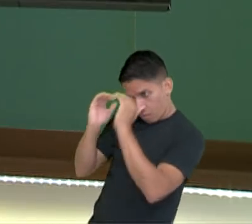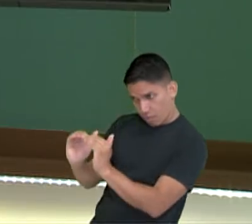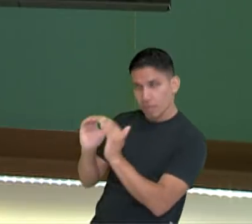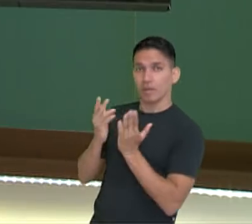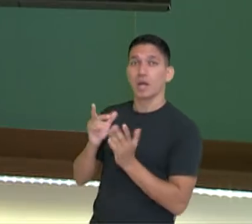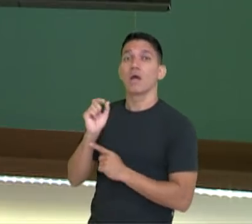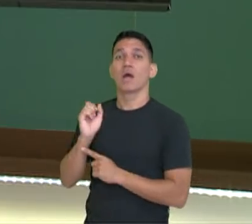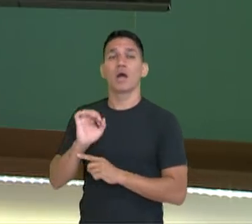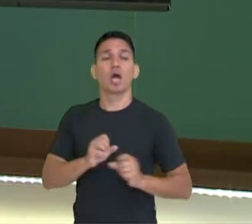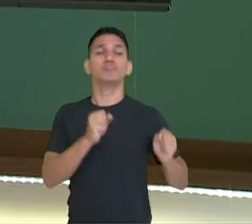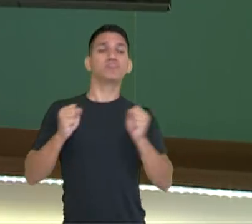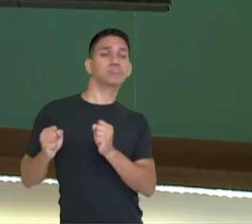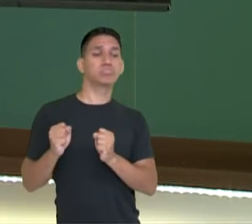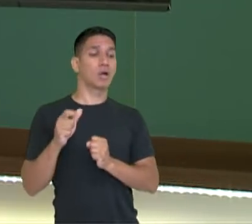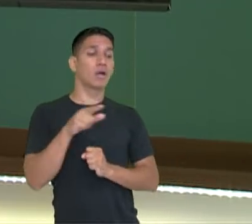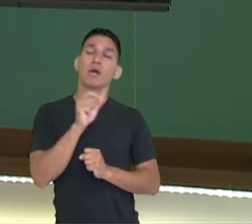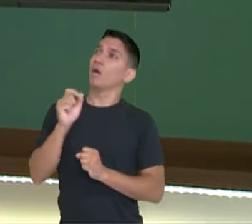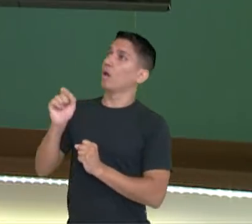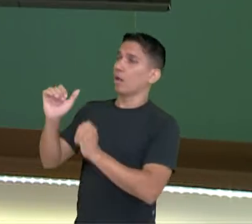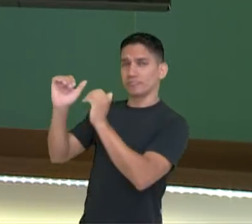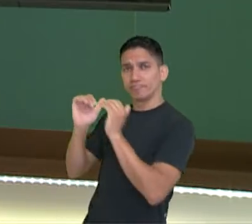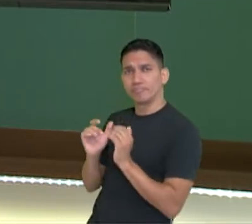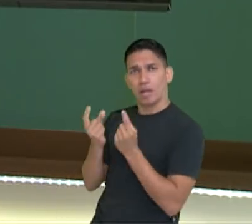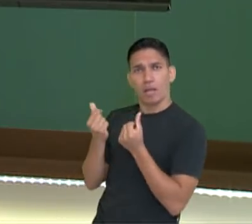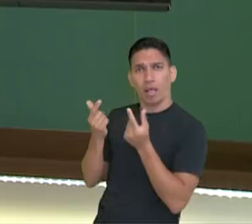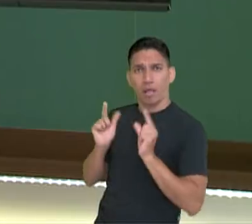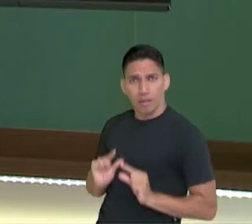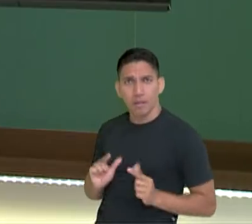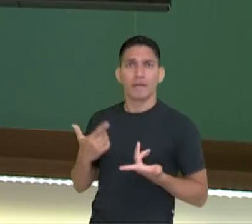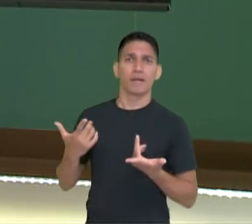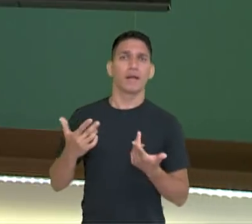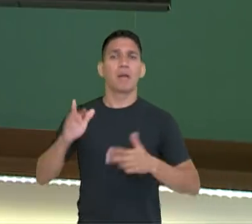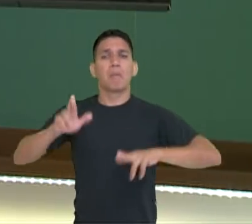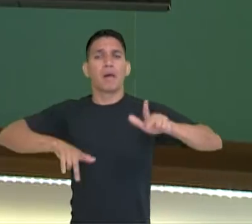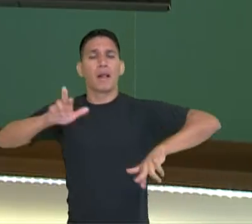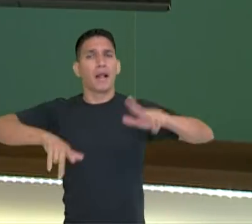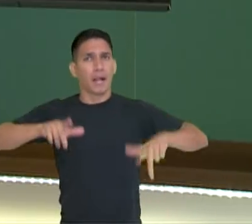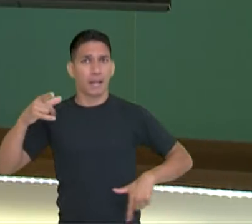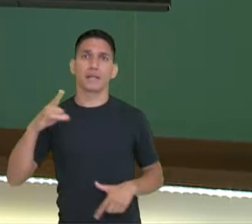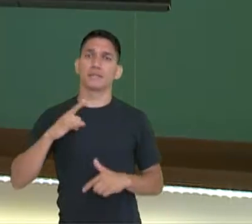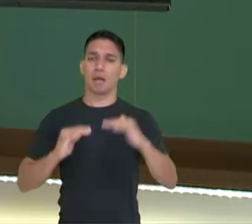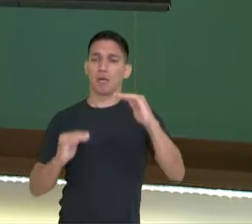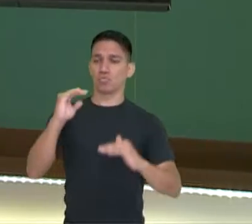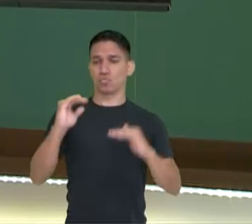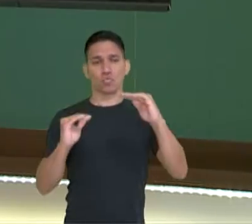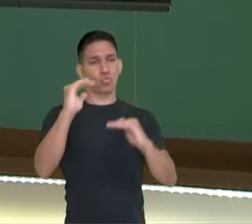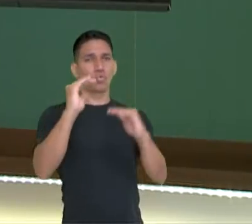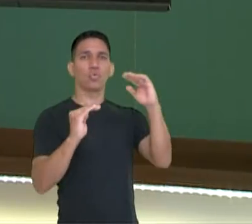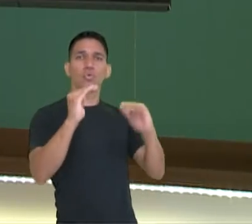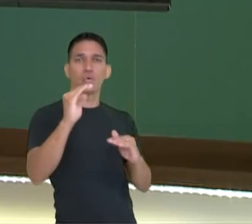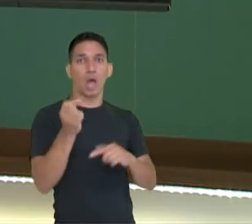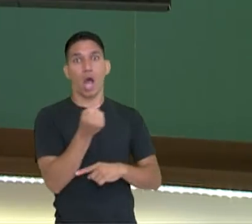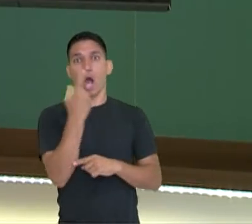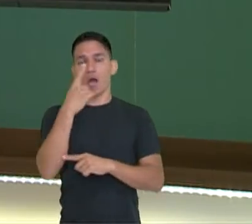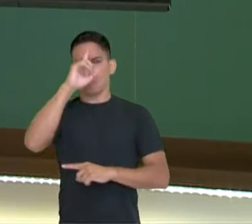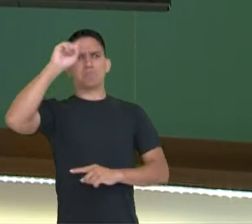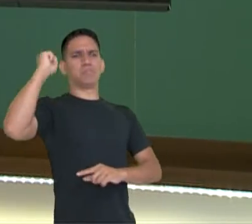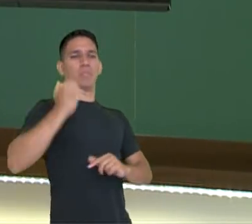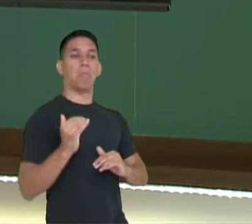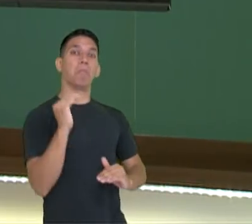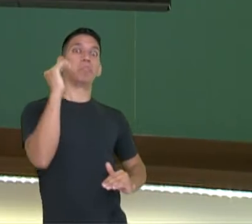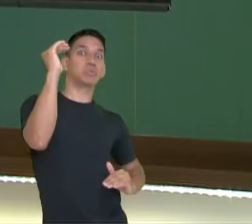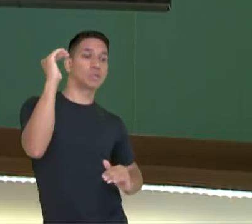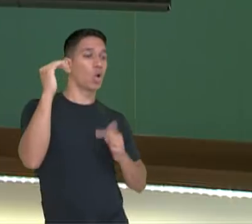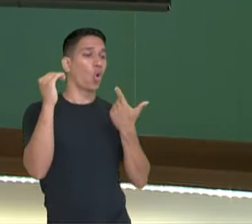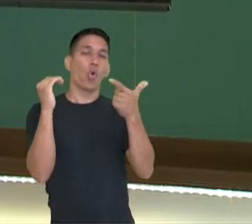poderes e quem tem menos, quem tem mais riqueza e quem tem menos. Aí você faz essa diferenciação em vários níveis, alguns com muito,